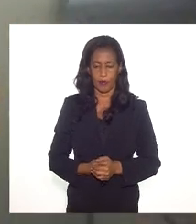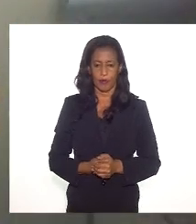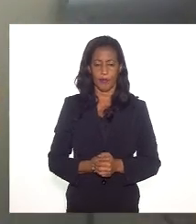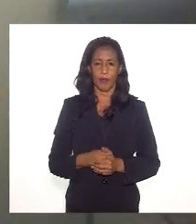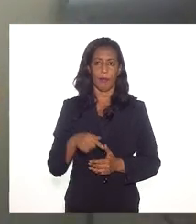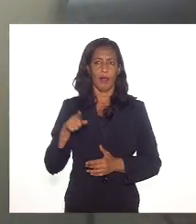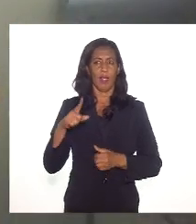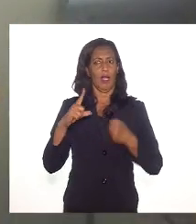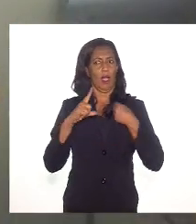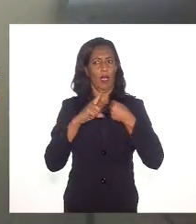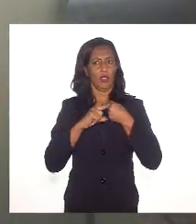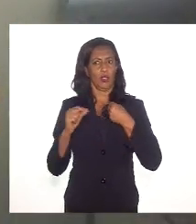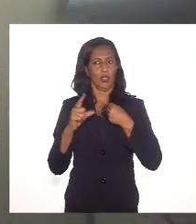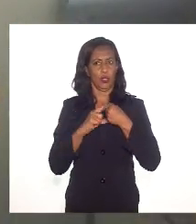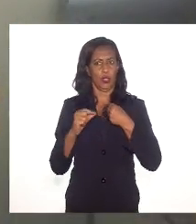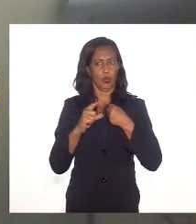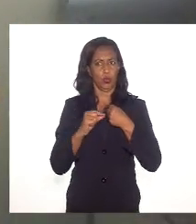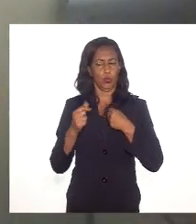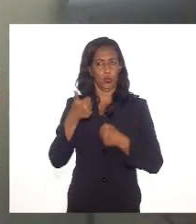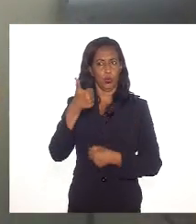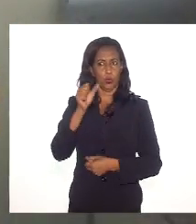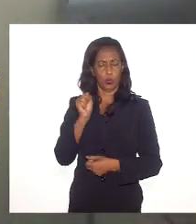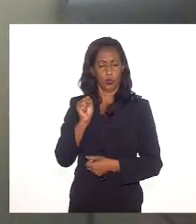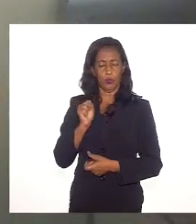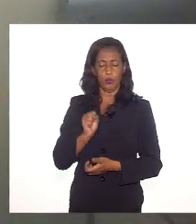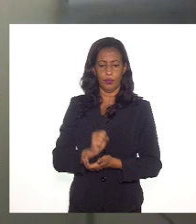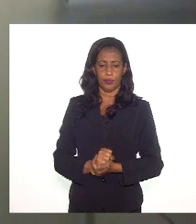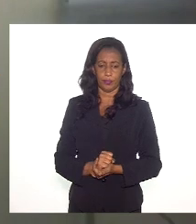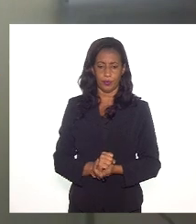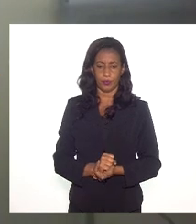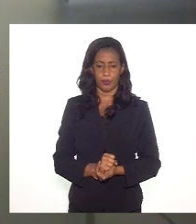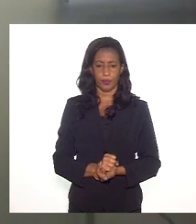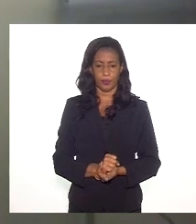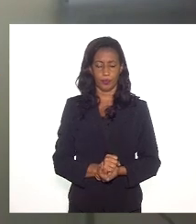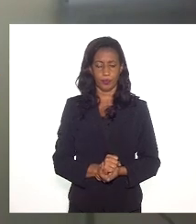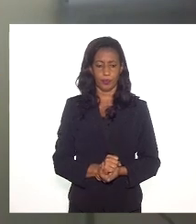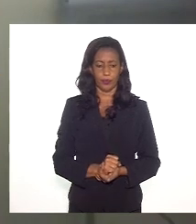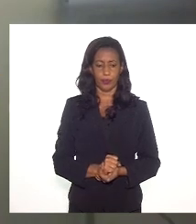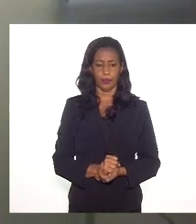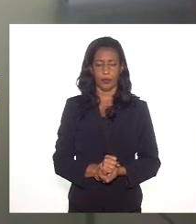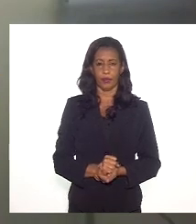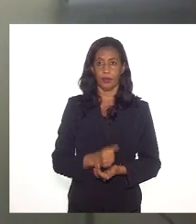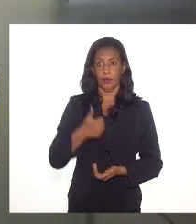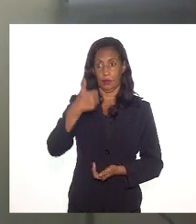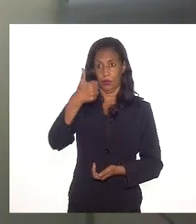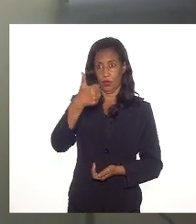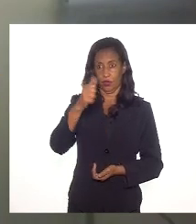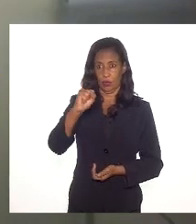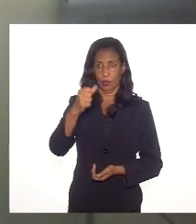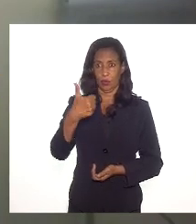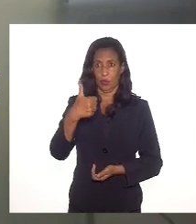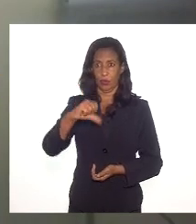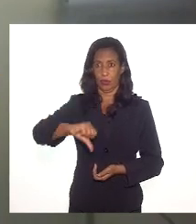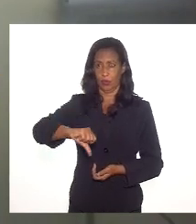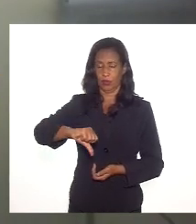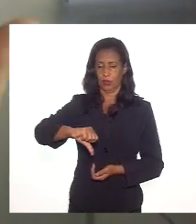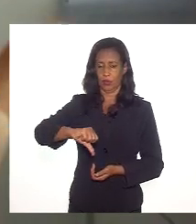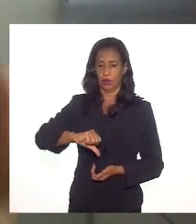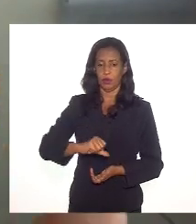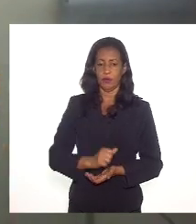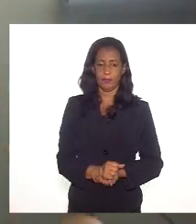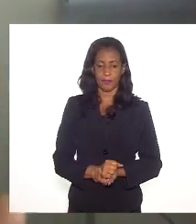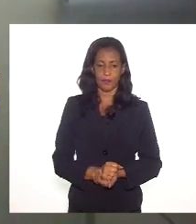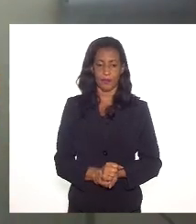esse artigo 18 e o artigo 19, ele já, e